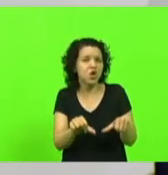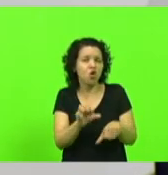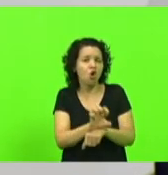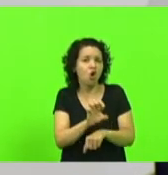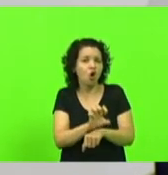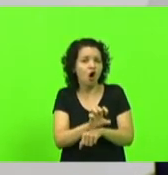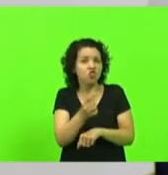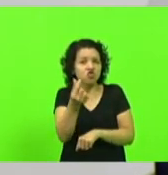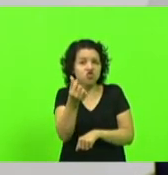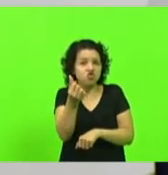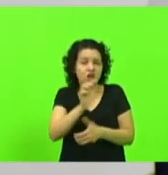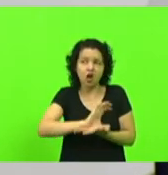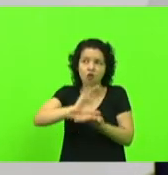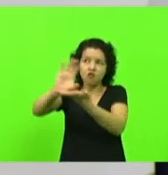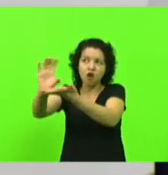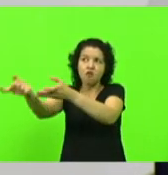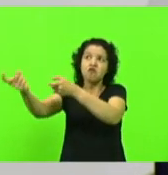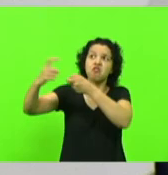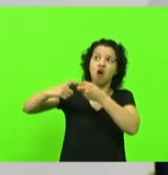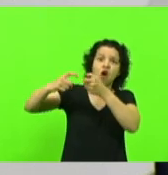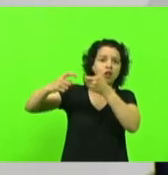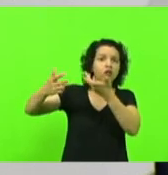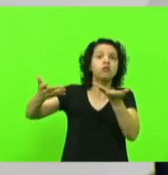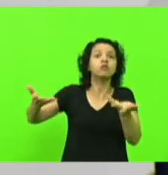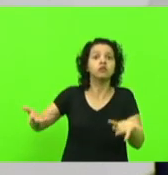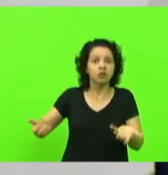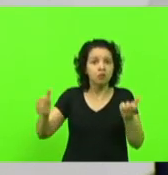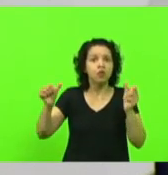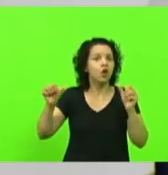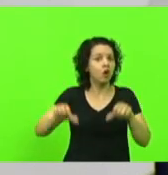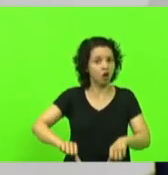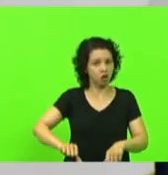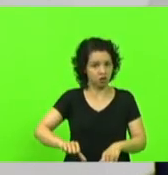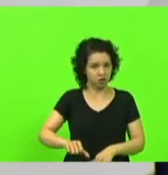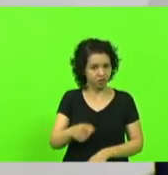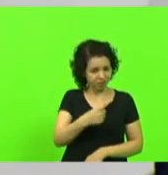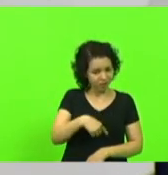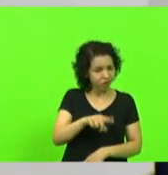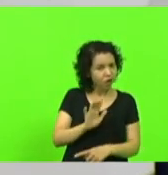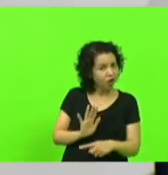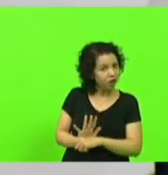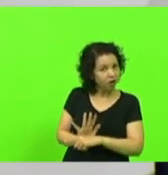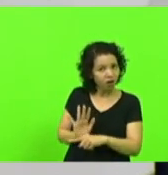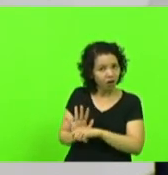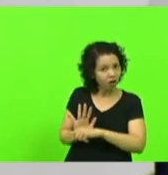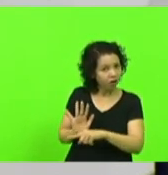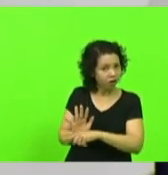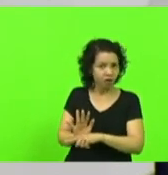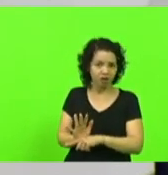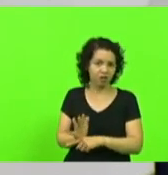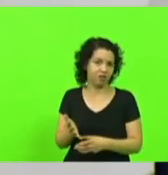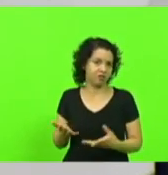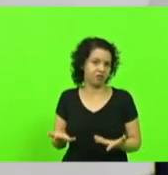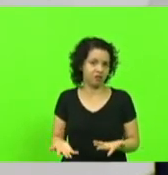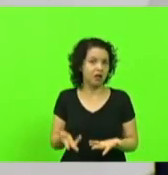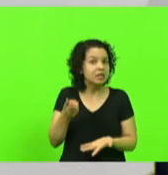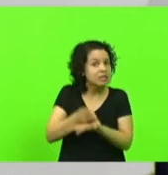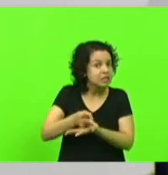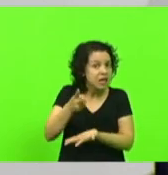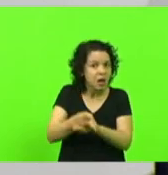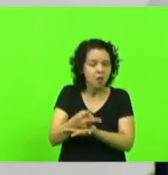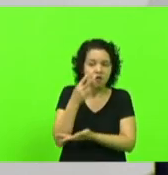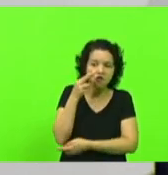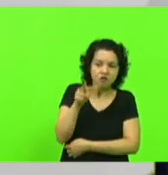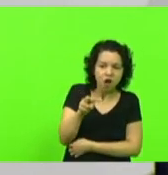dinheiro enviado, dinheiro retornado. E nós estamos favorecendo isso, favorecendo essa relação. Toda vez que nós olhamos